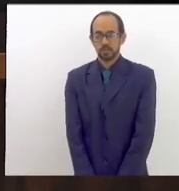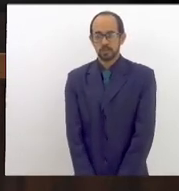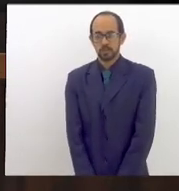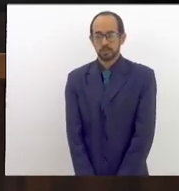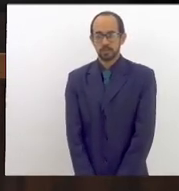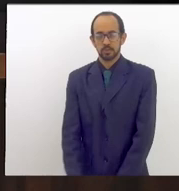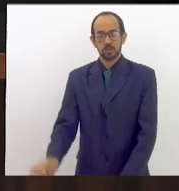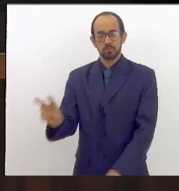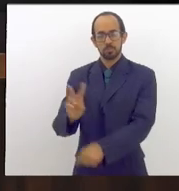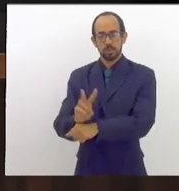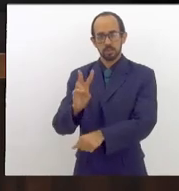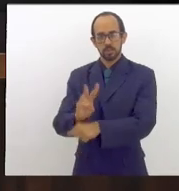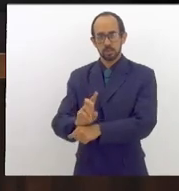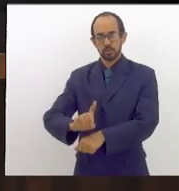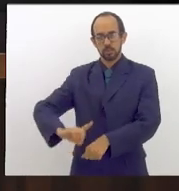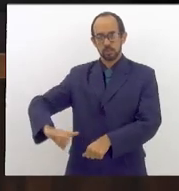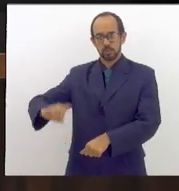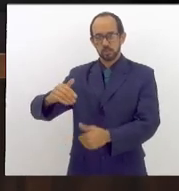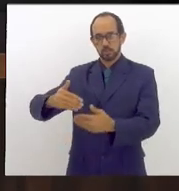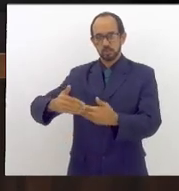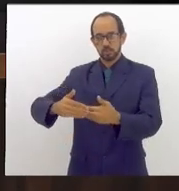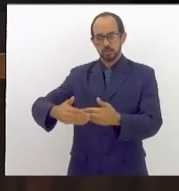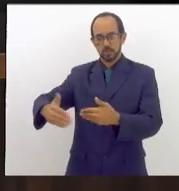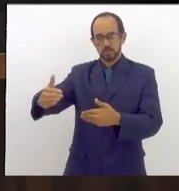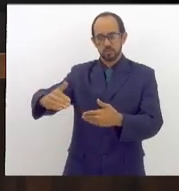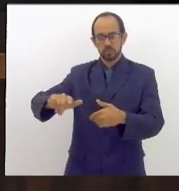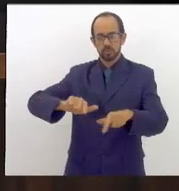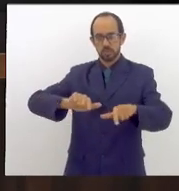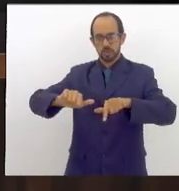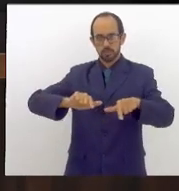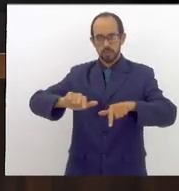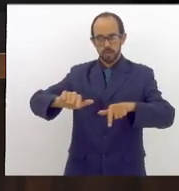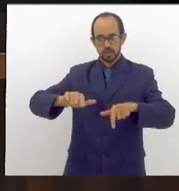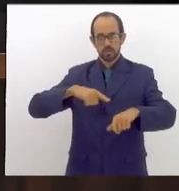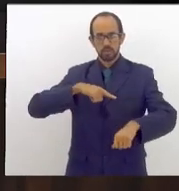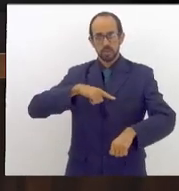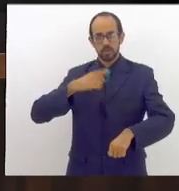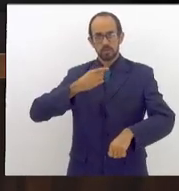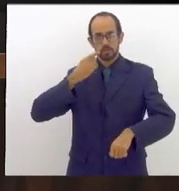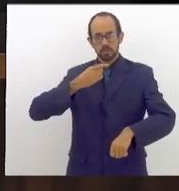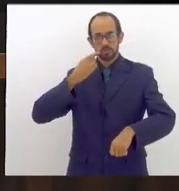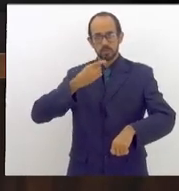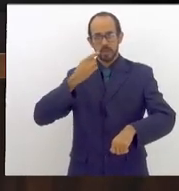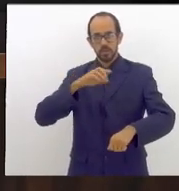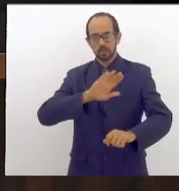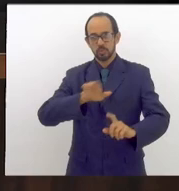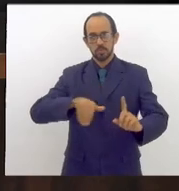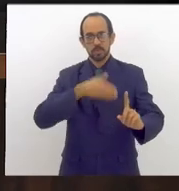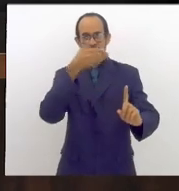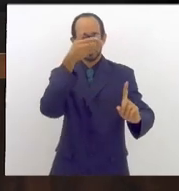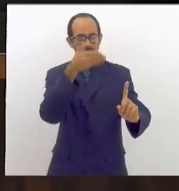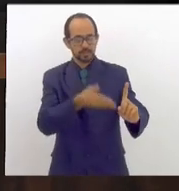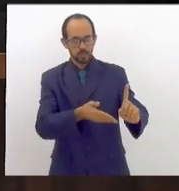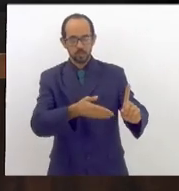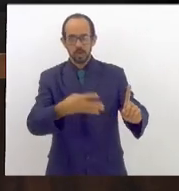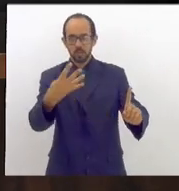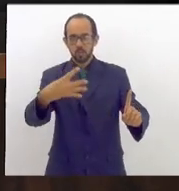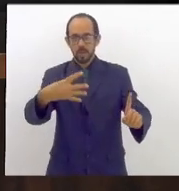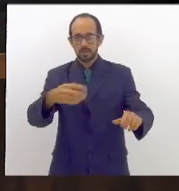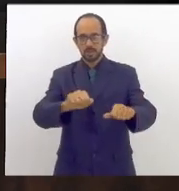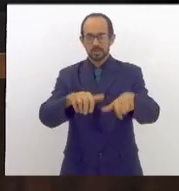sobre a proteção de Deus iniciamos os nossos trabalhos havendo meio legal está aberta a sessão solene encerramento da quarta sessão Legislativa